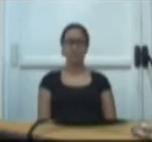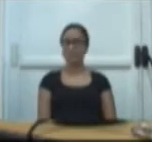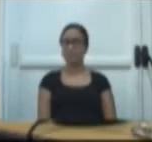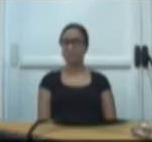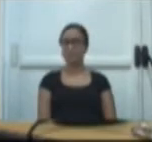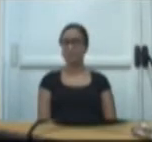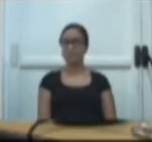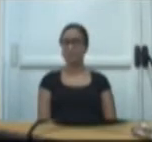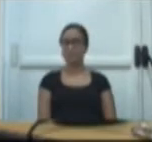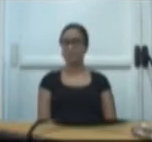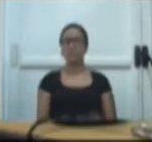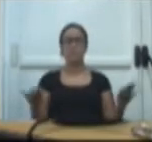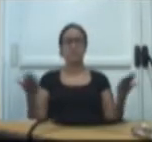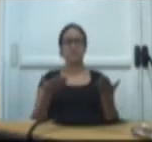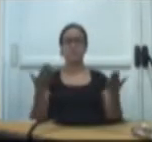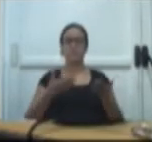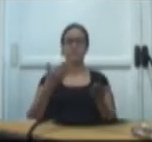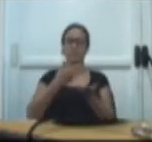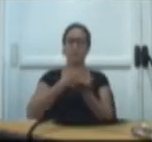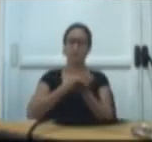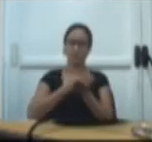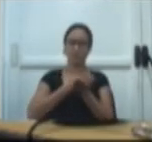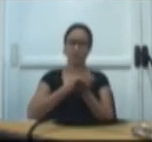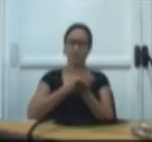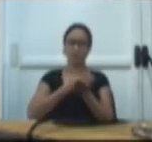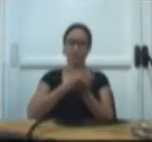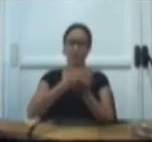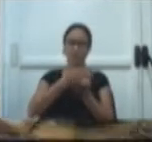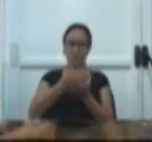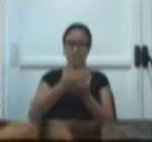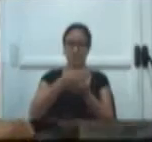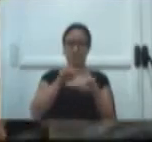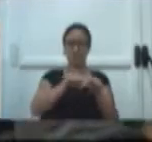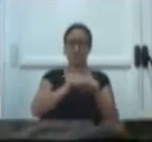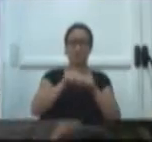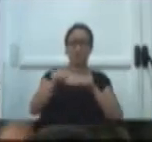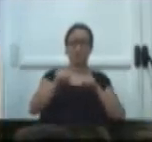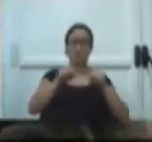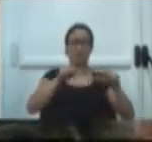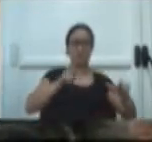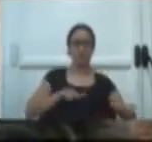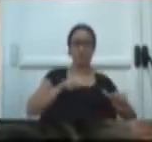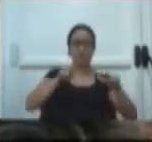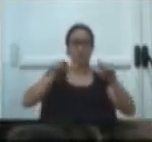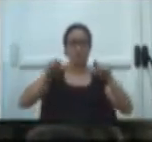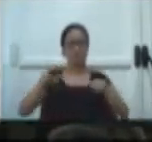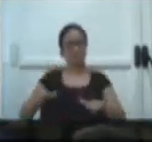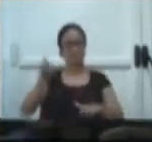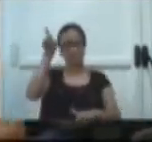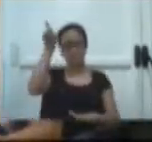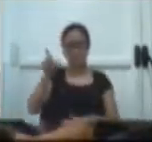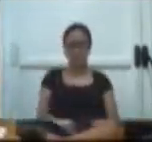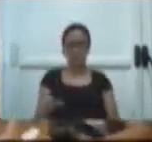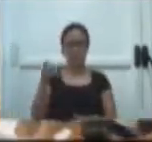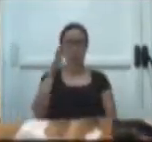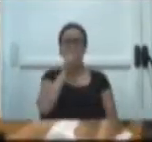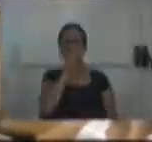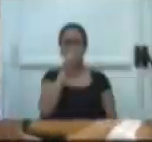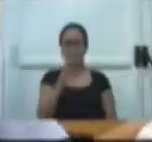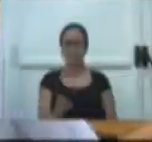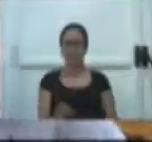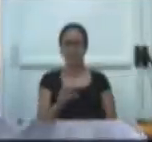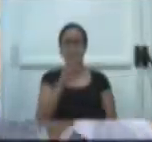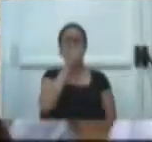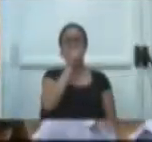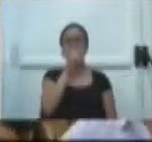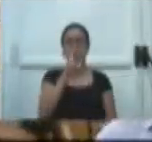agora nós daremos início à entrega do título de cidadão limeirense ao ilustríssimo